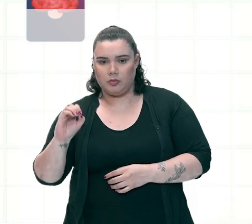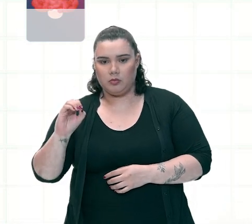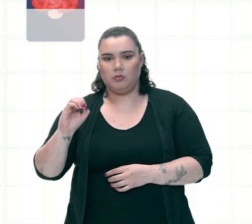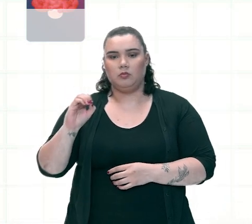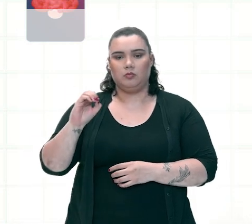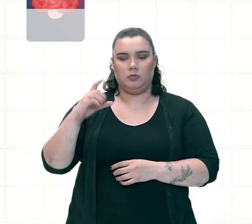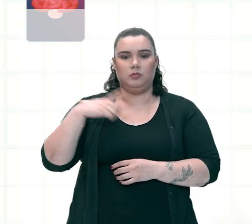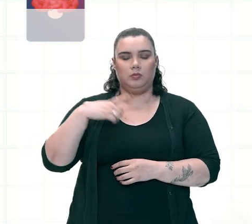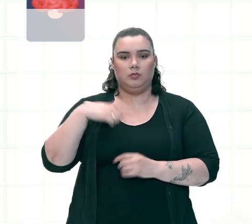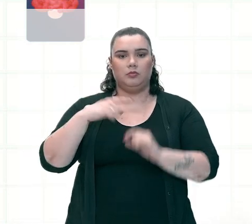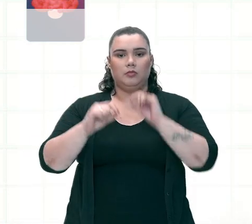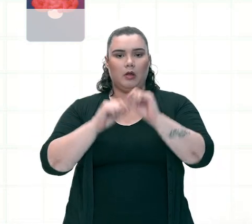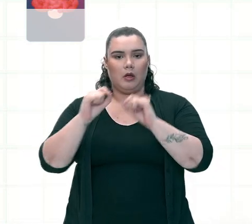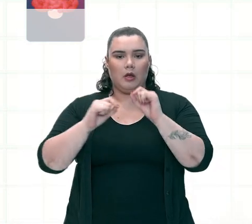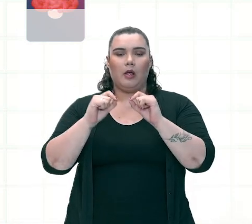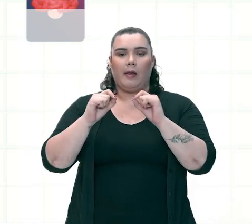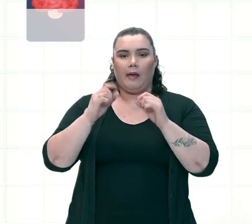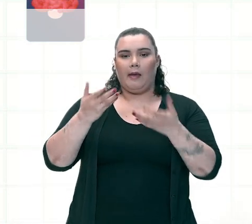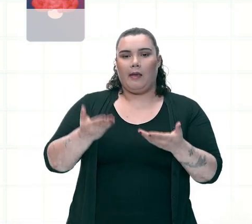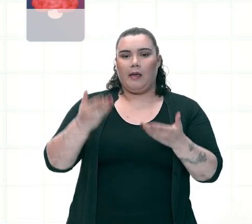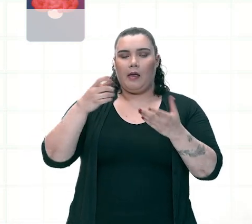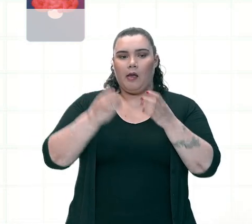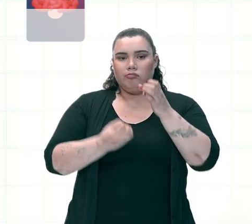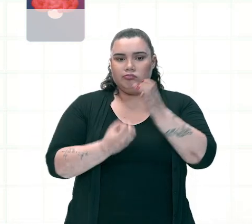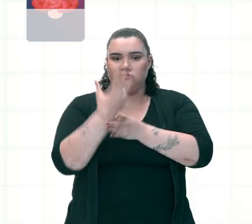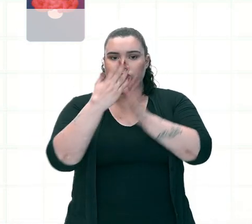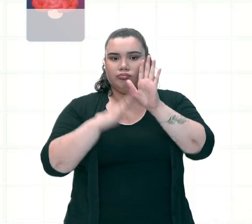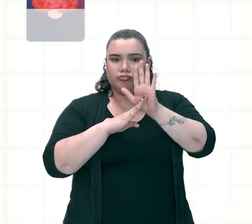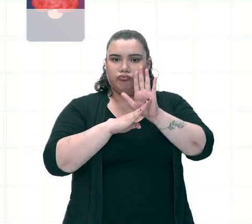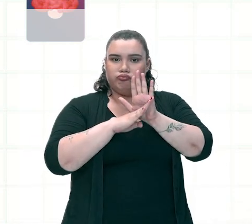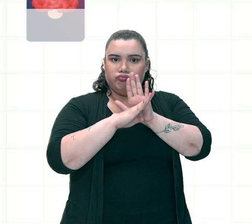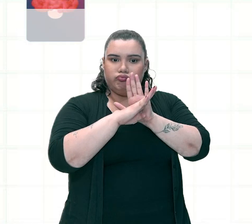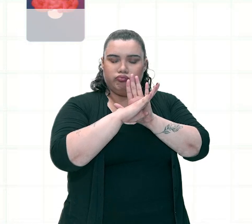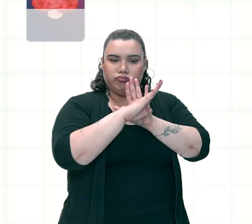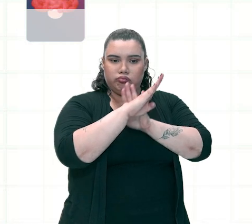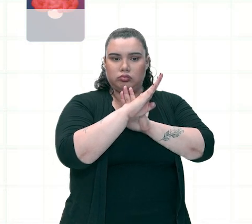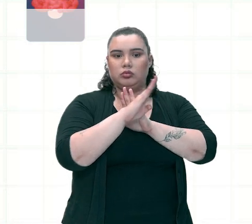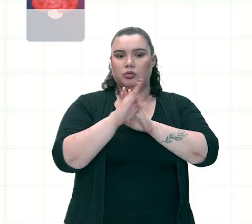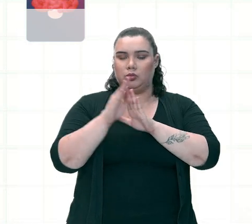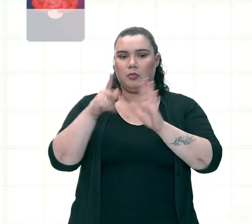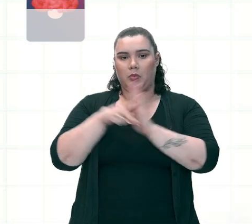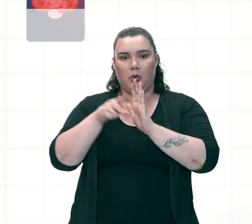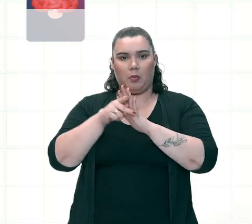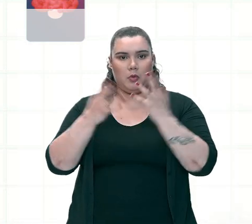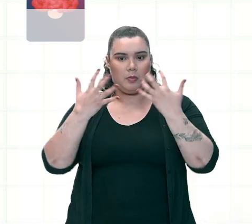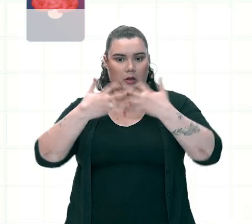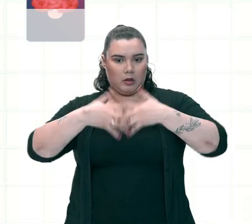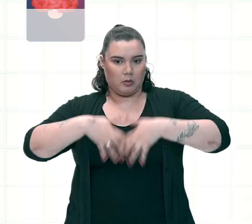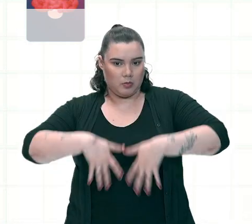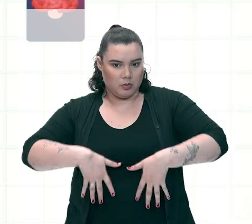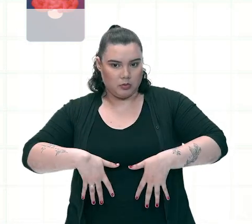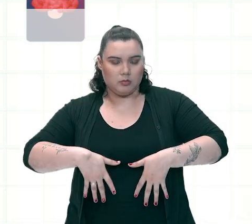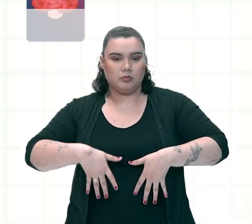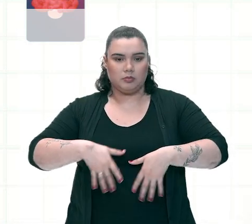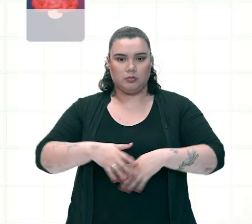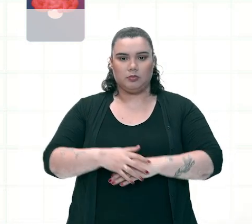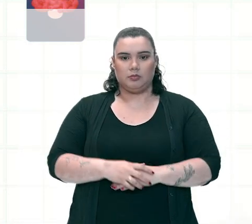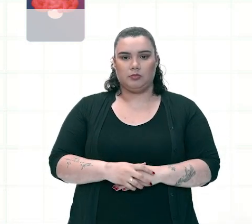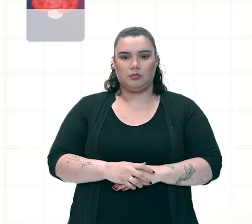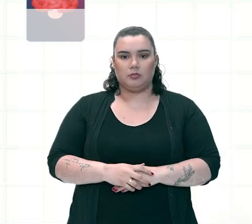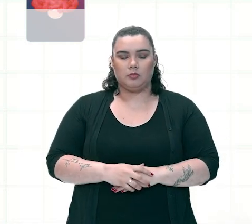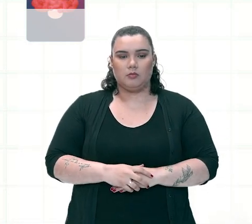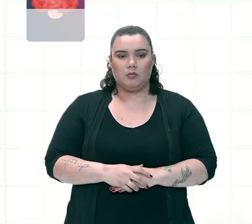que é quando ela está trabalhando demais, vamos dizer assim, tem uma produção elevada ali no metabolismo. Na verdade,